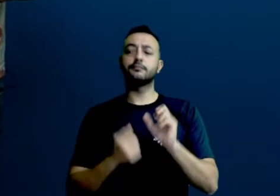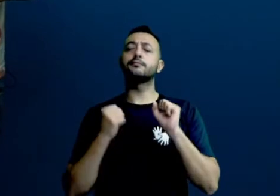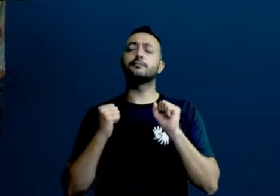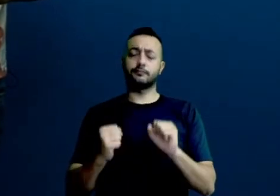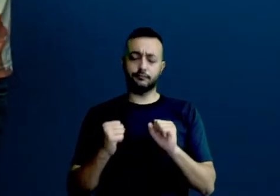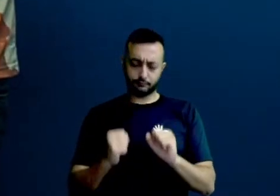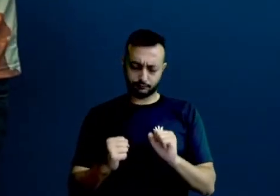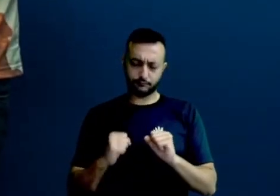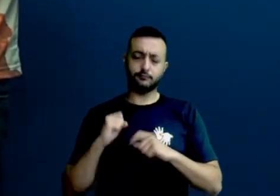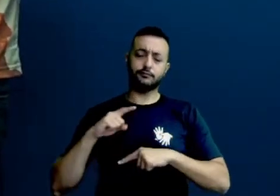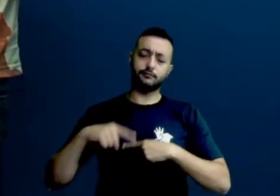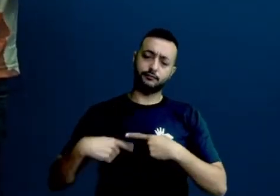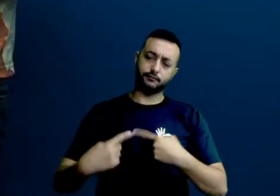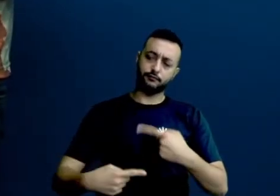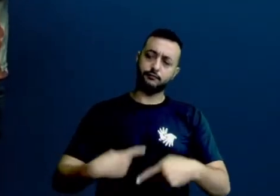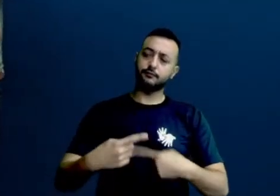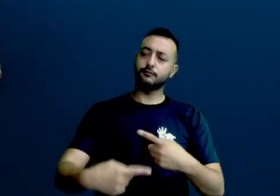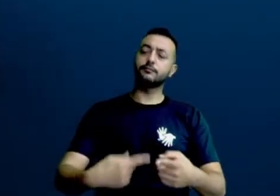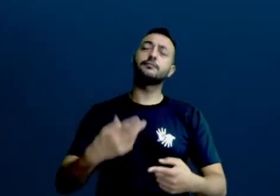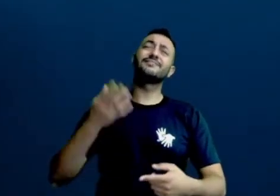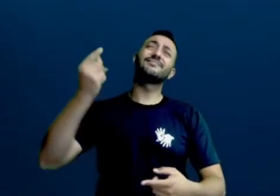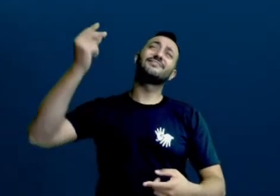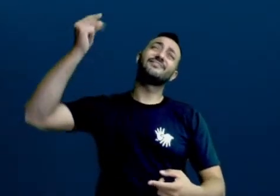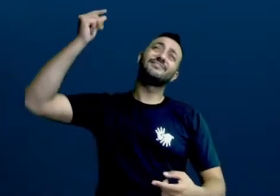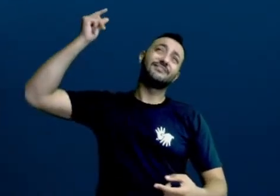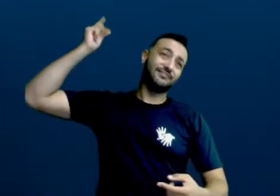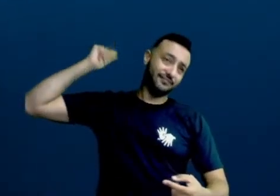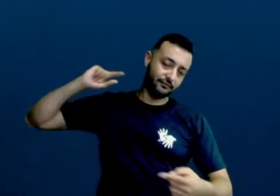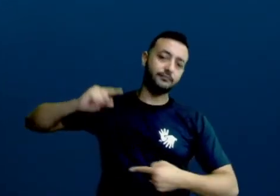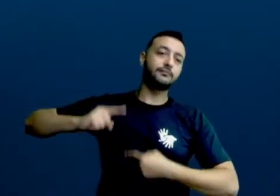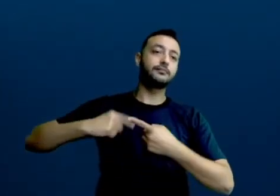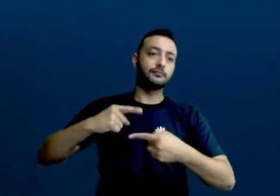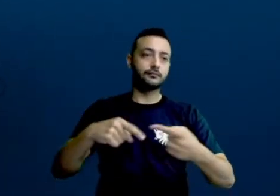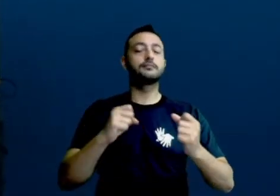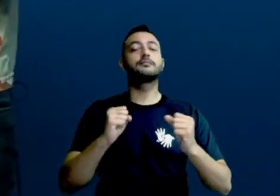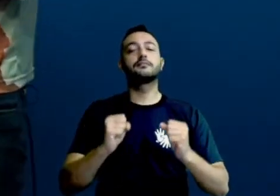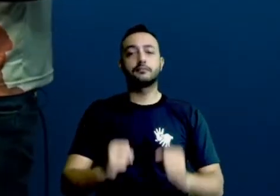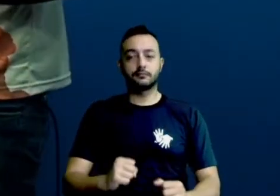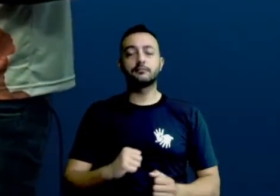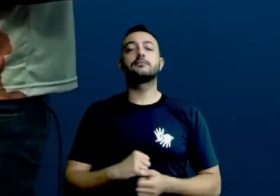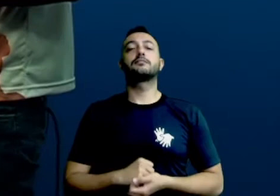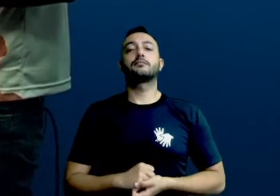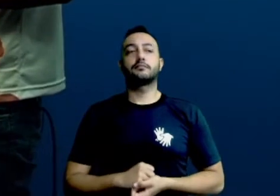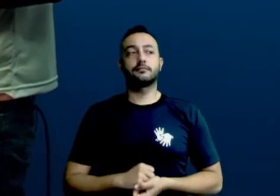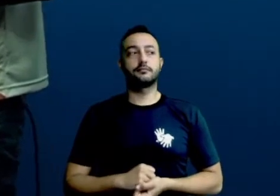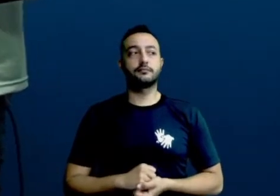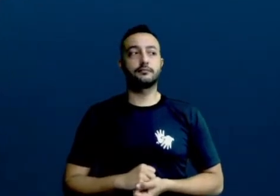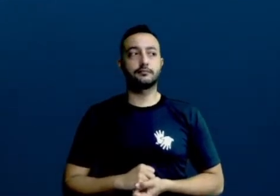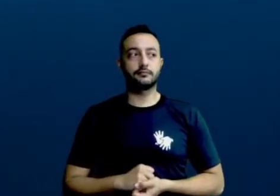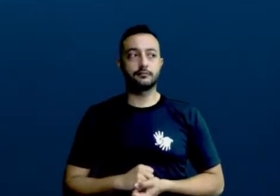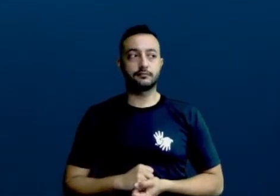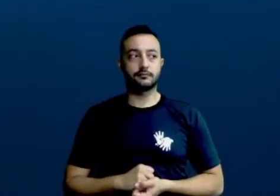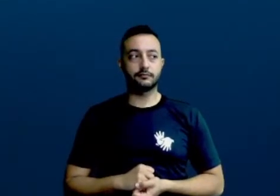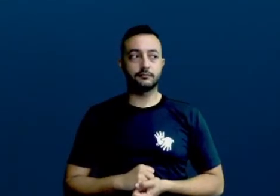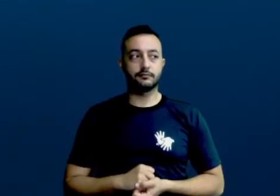podem sim ser dadas lá dos nossos antepassados Tá certo dos nossos parentes mais distantes